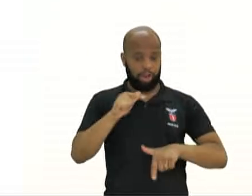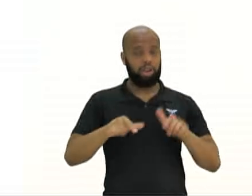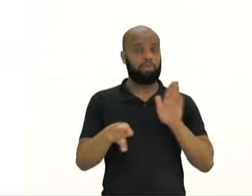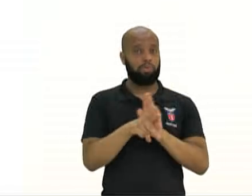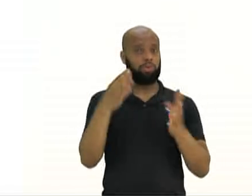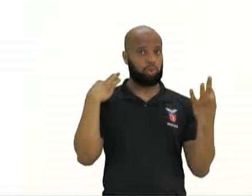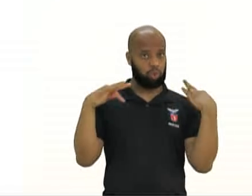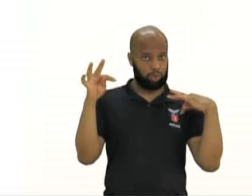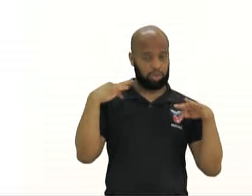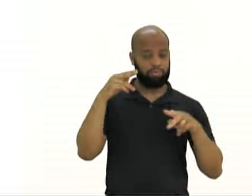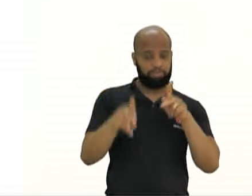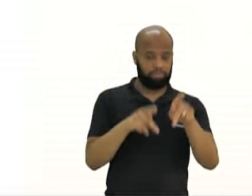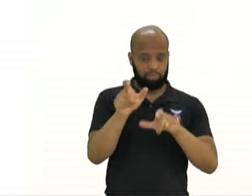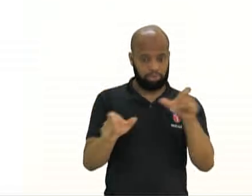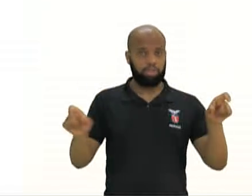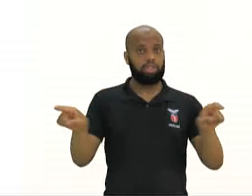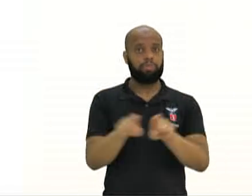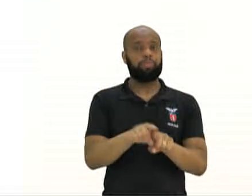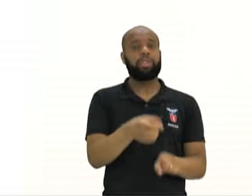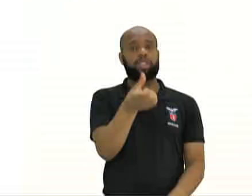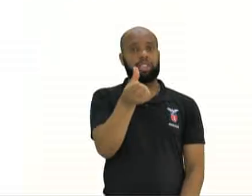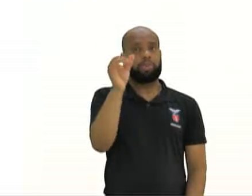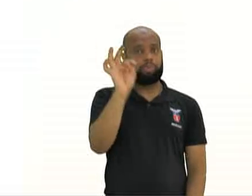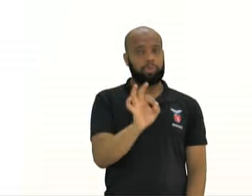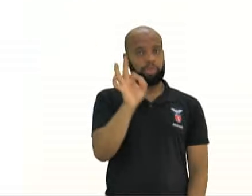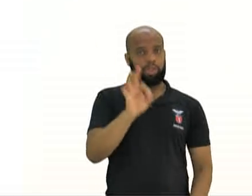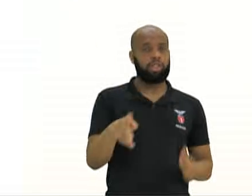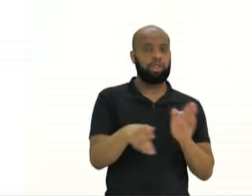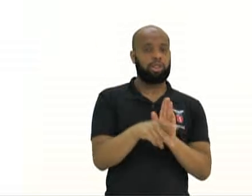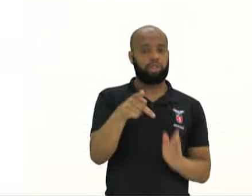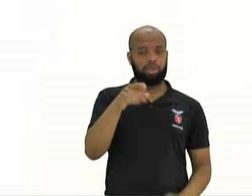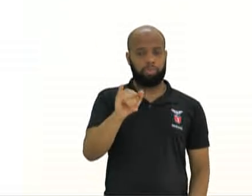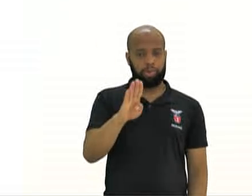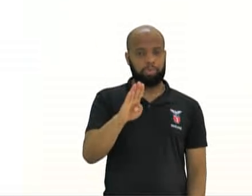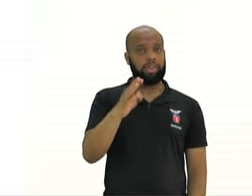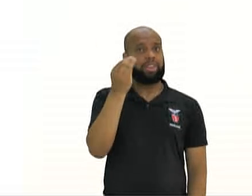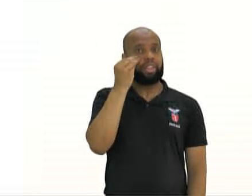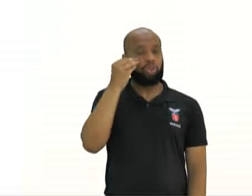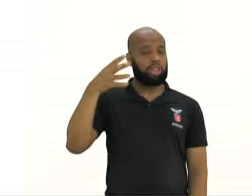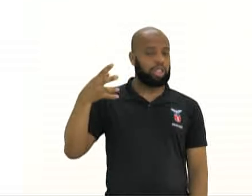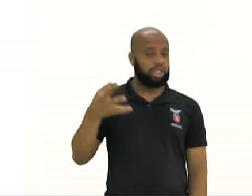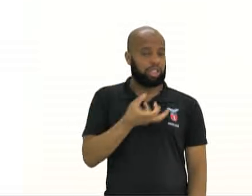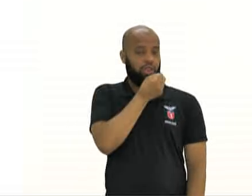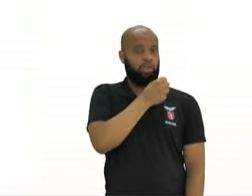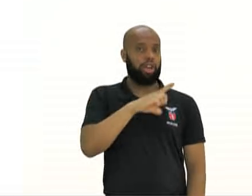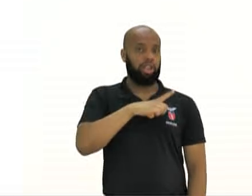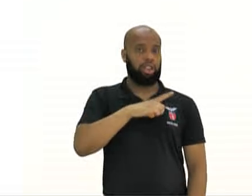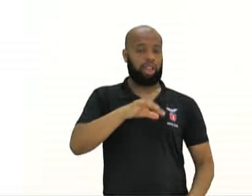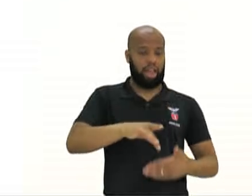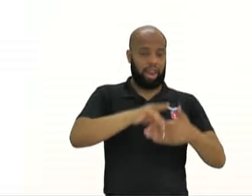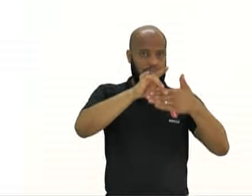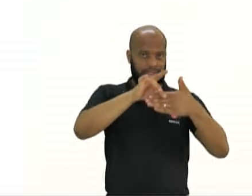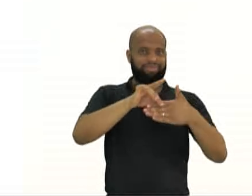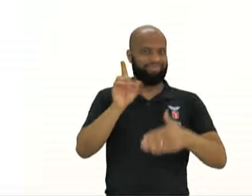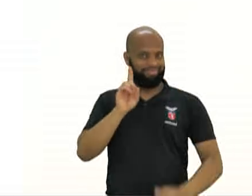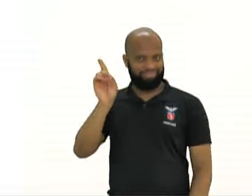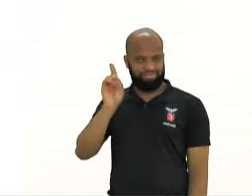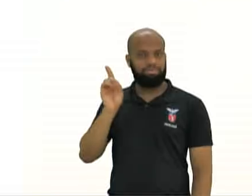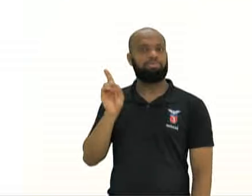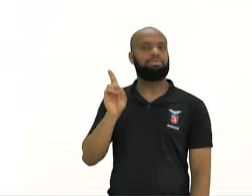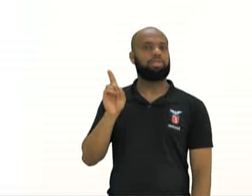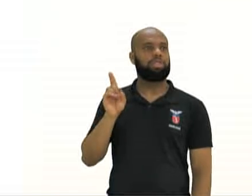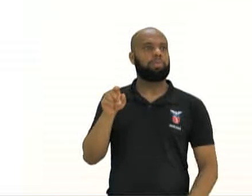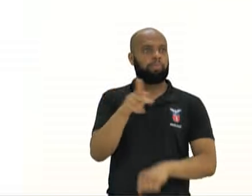com 6% do PIB, né, e tentando salvar isso, a primeira Ardern sugeriu, em 13 de maio agora, no início